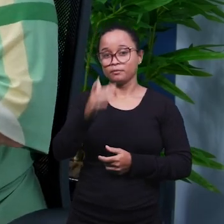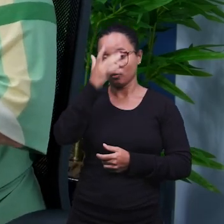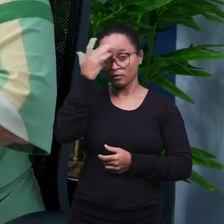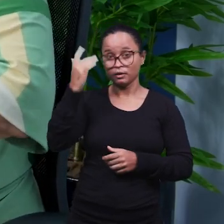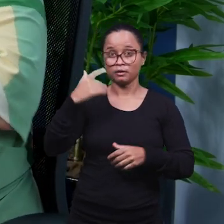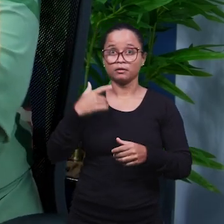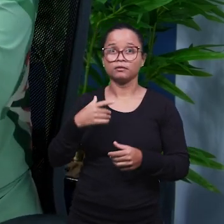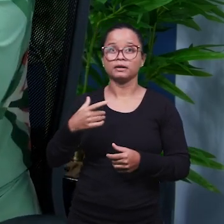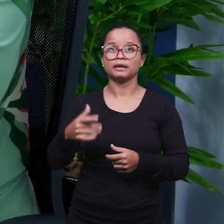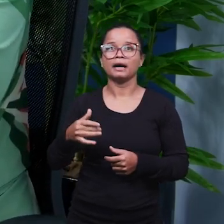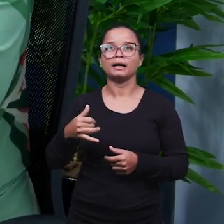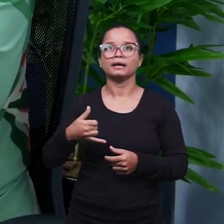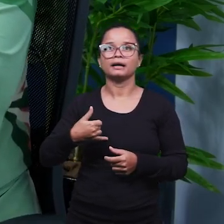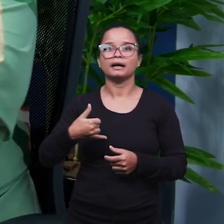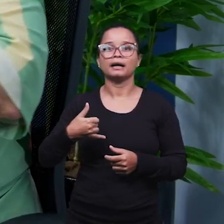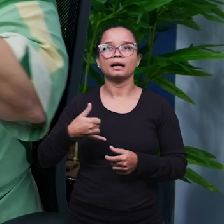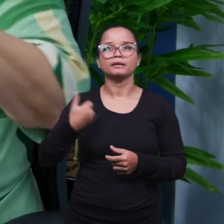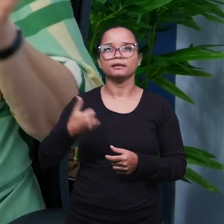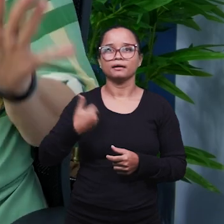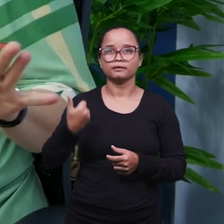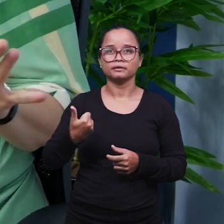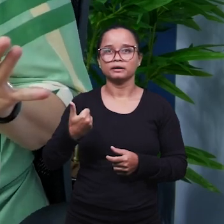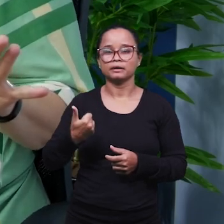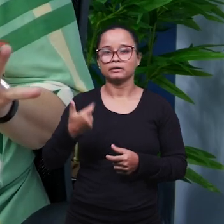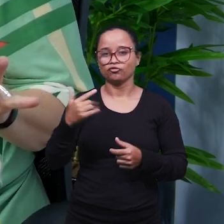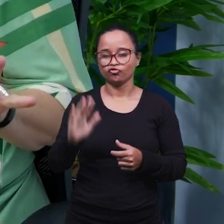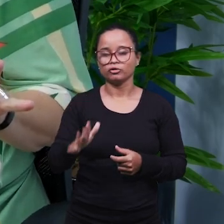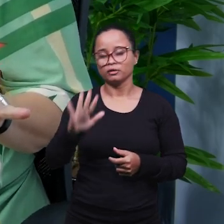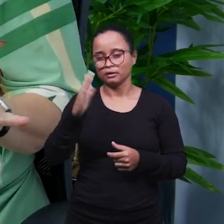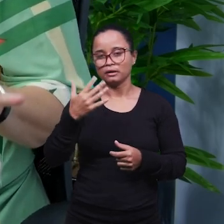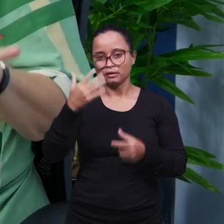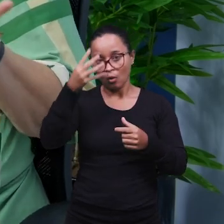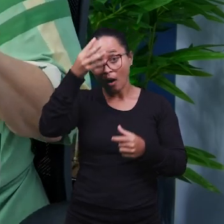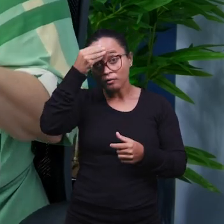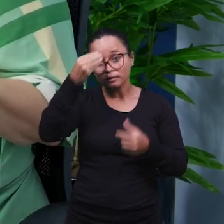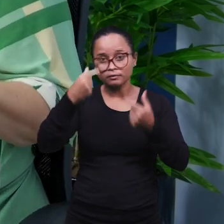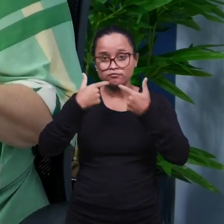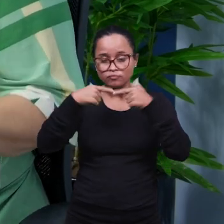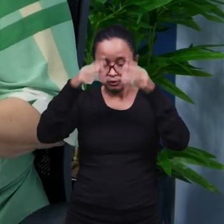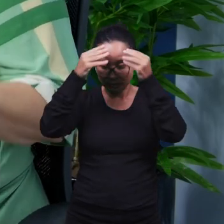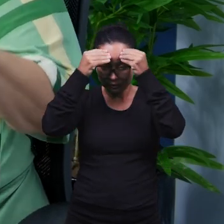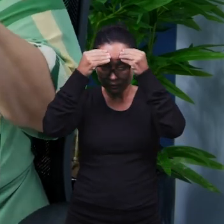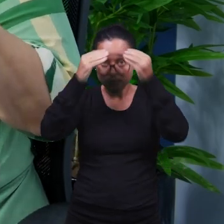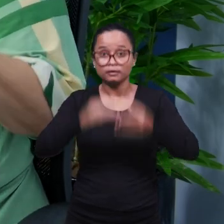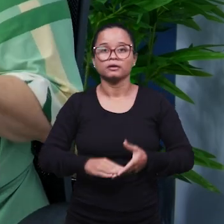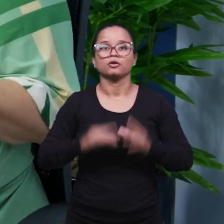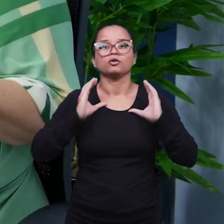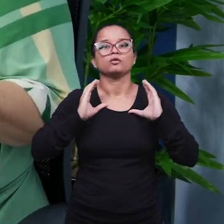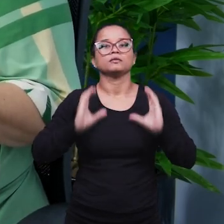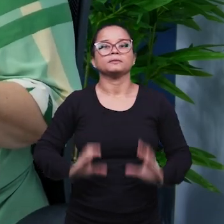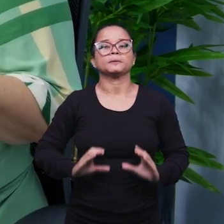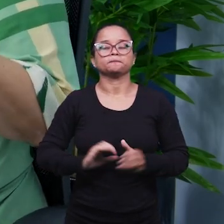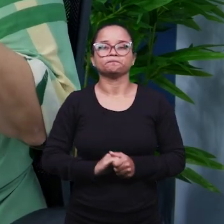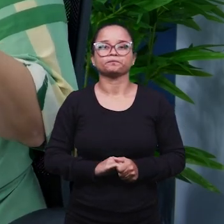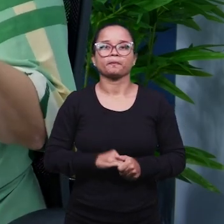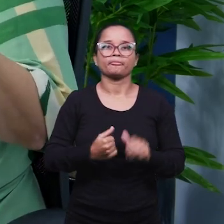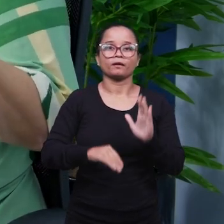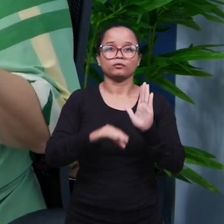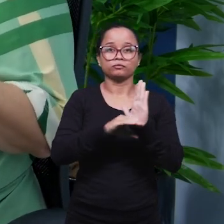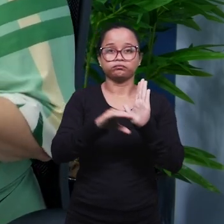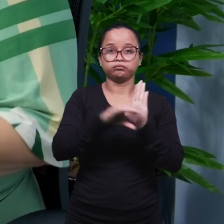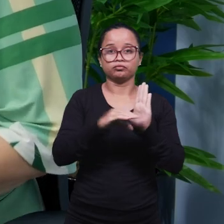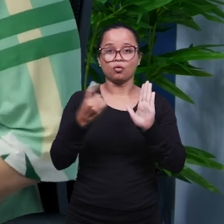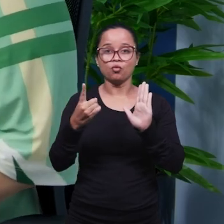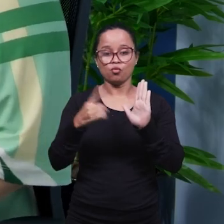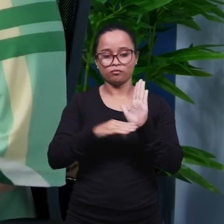independente da idade, porque aqui a gente já está trabalhando com a compreensão da linguagem, tempo de atenção e comportamento. O nível 1